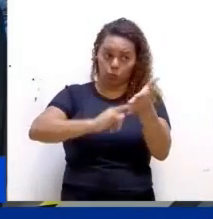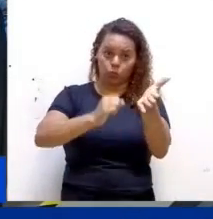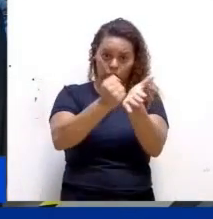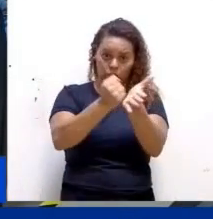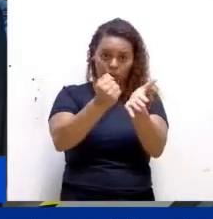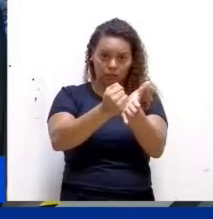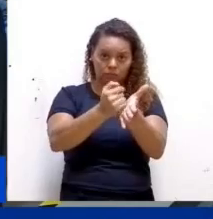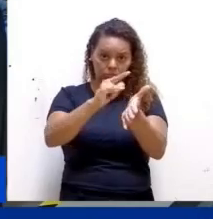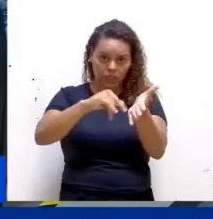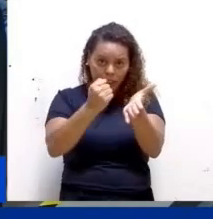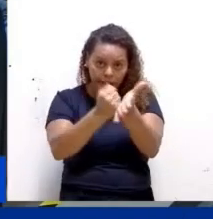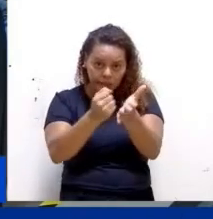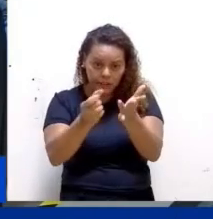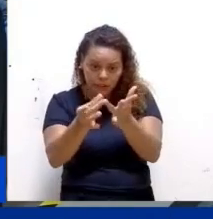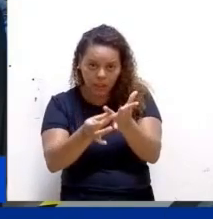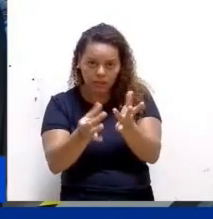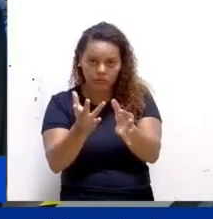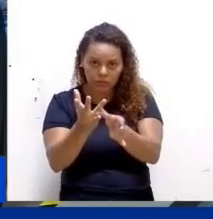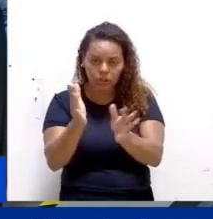Casado.